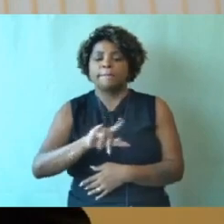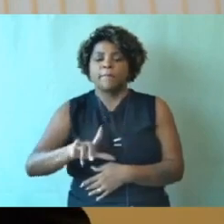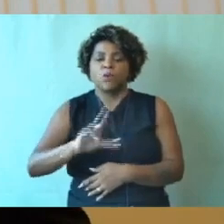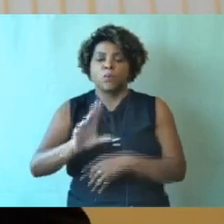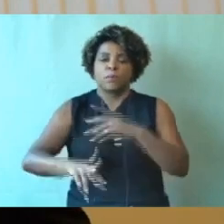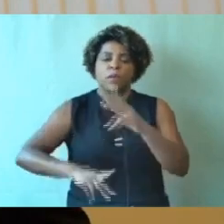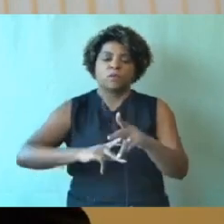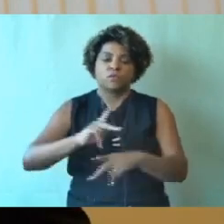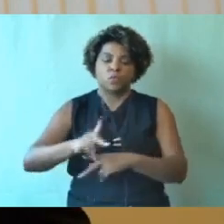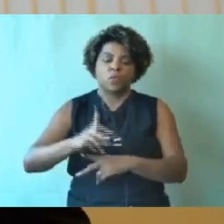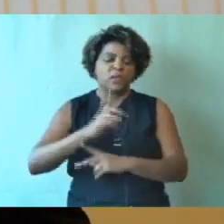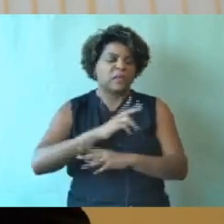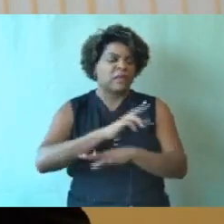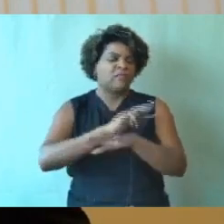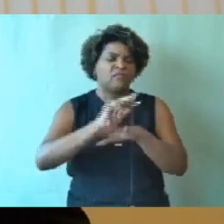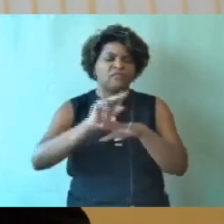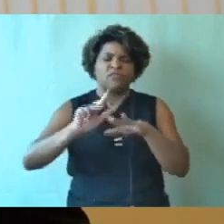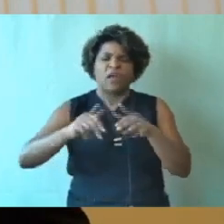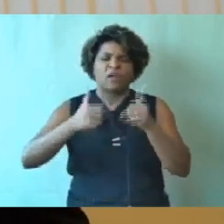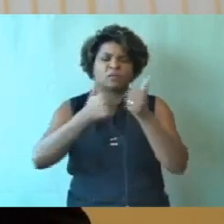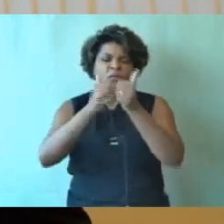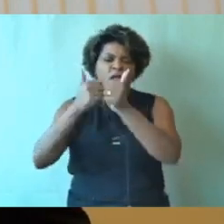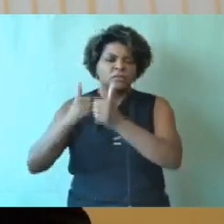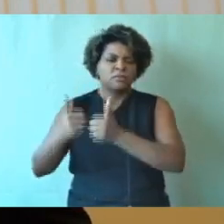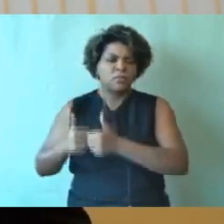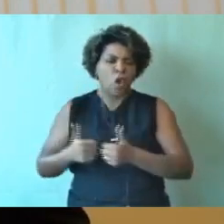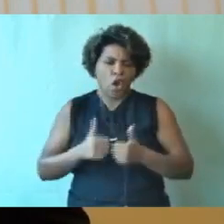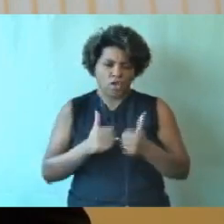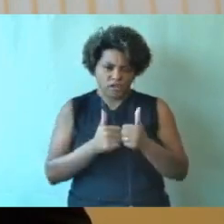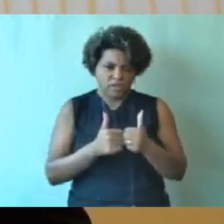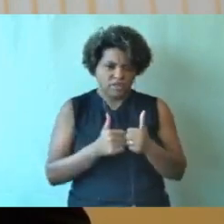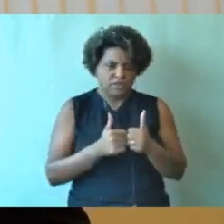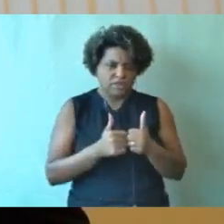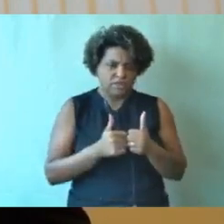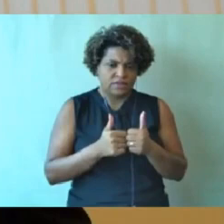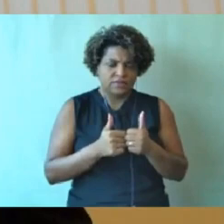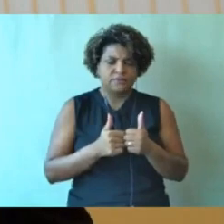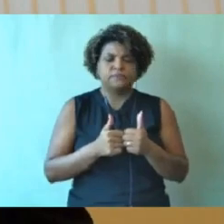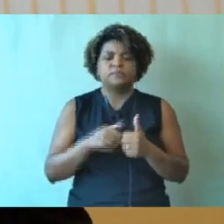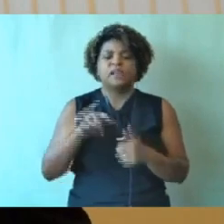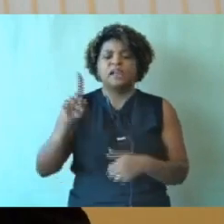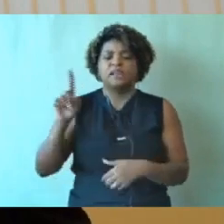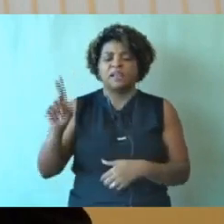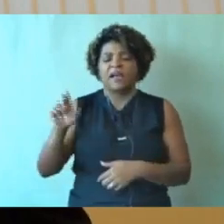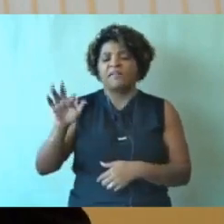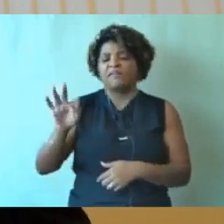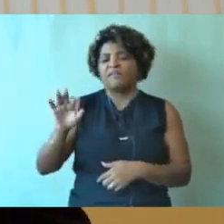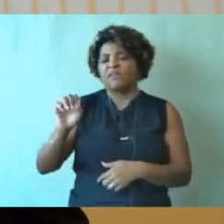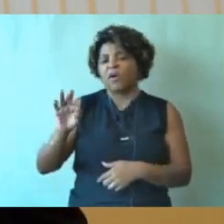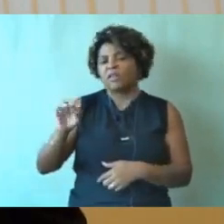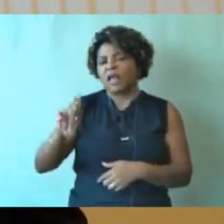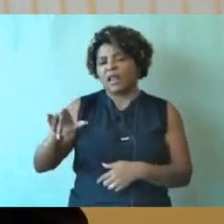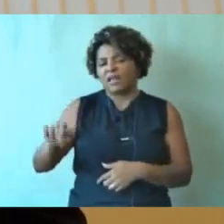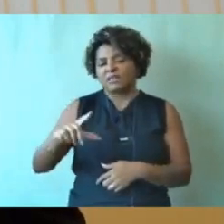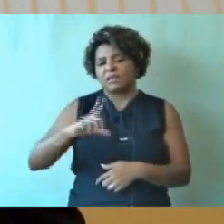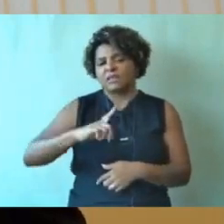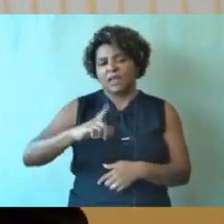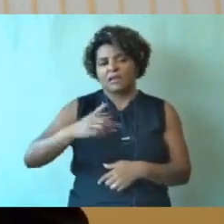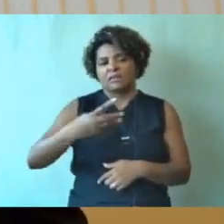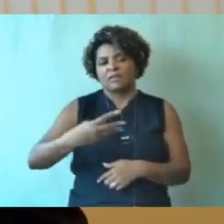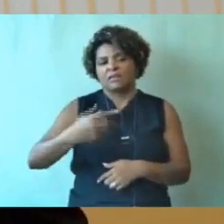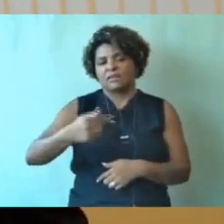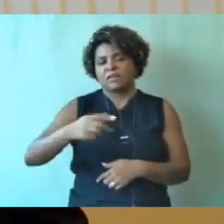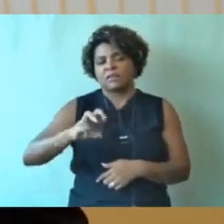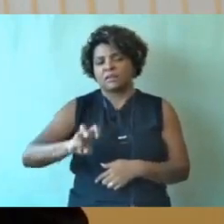Ela tem muito transporte metropolitano lá em Fortaleza que sobrepõe, é só ter 75, 80 ônibus. Agora, lá em São Paulo,